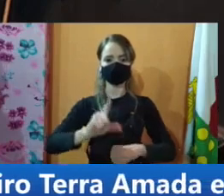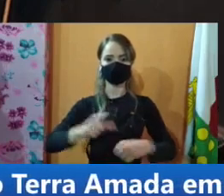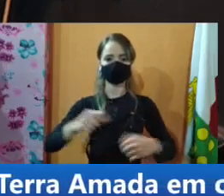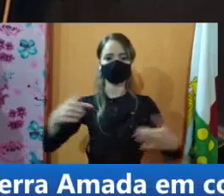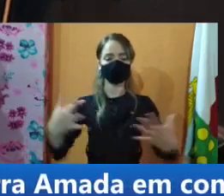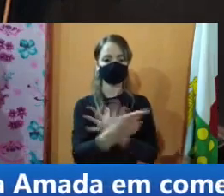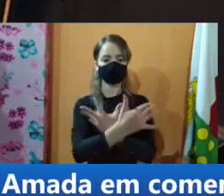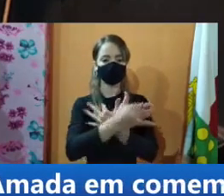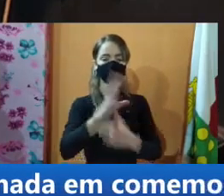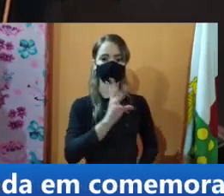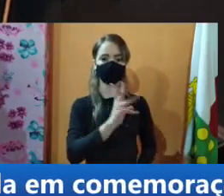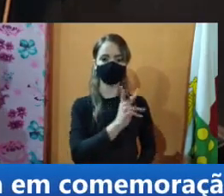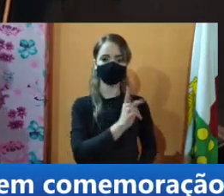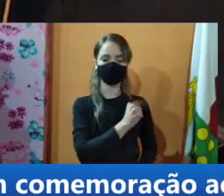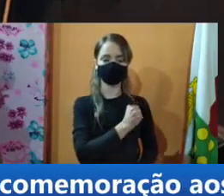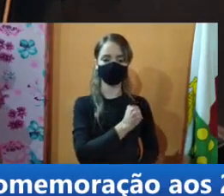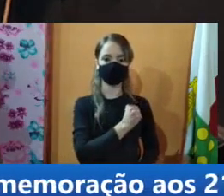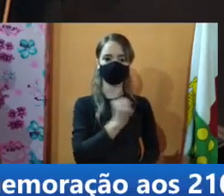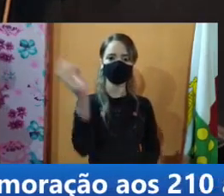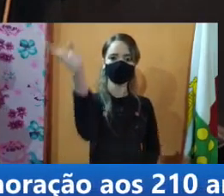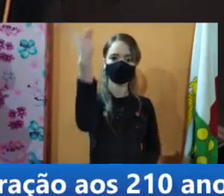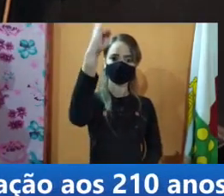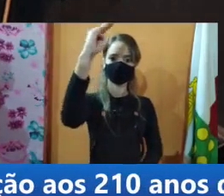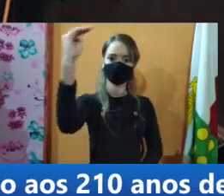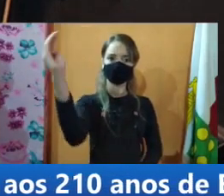Limoeiro, terra amada,